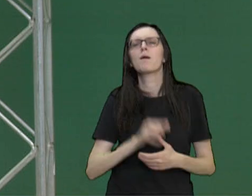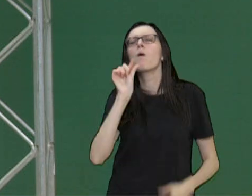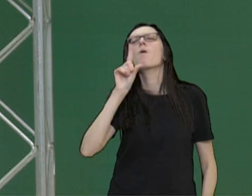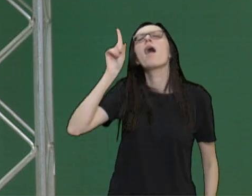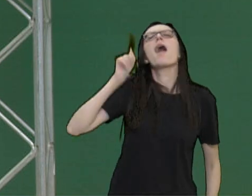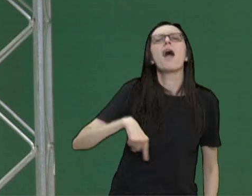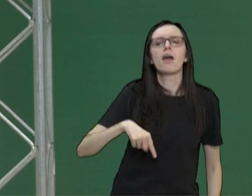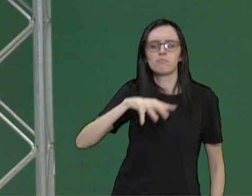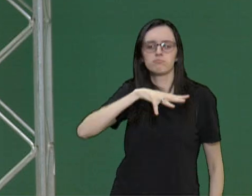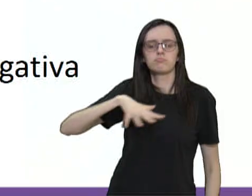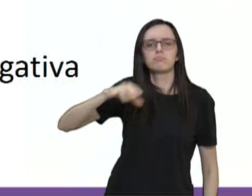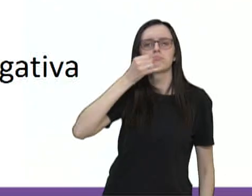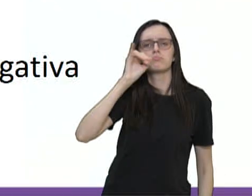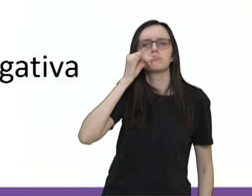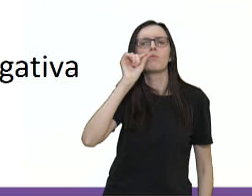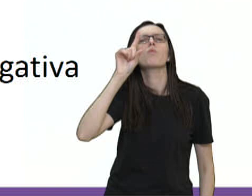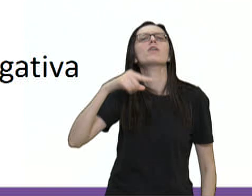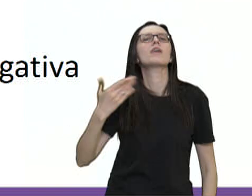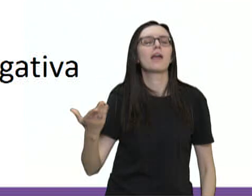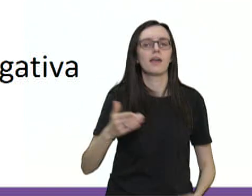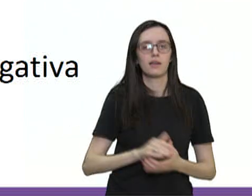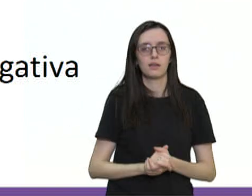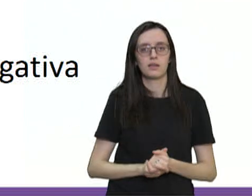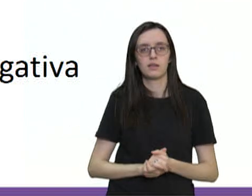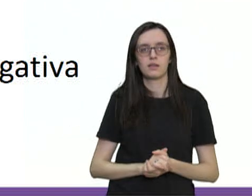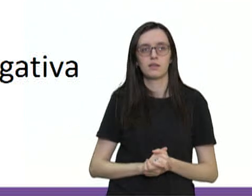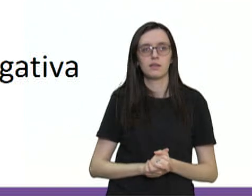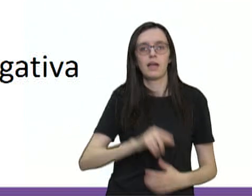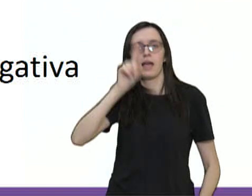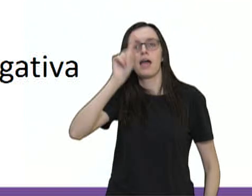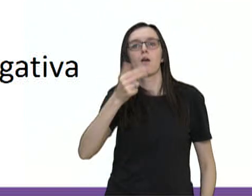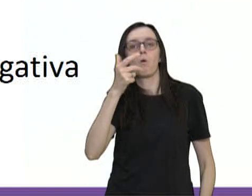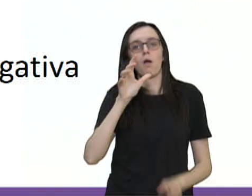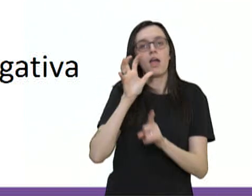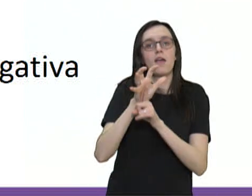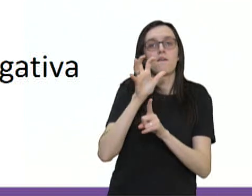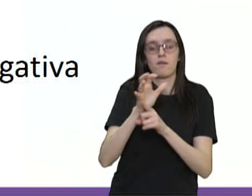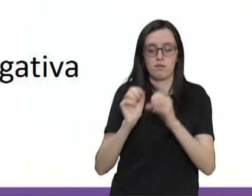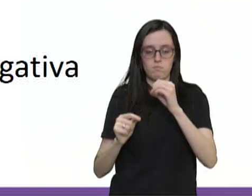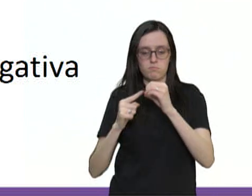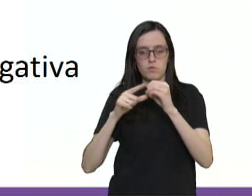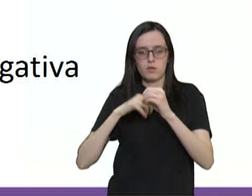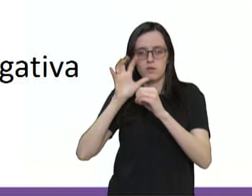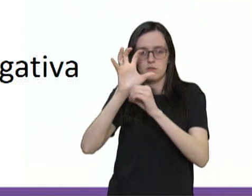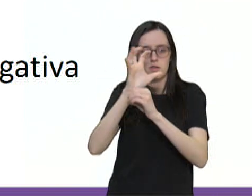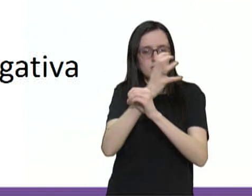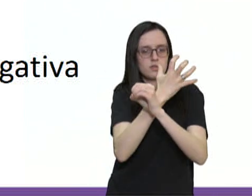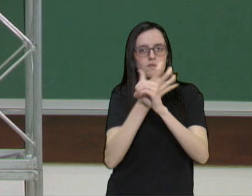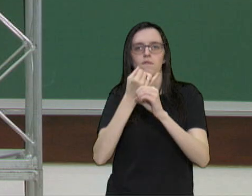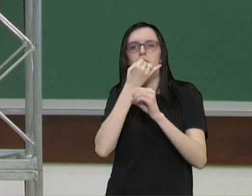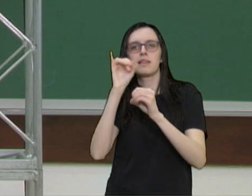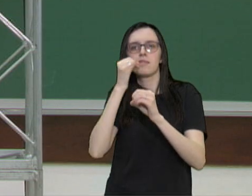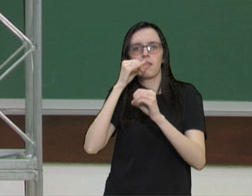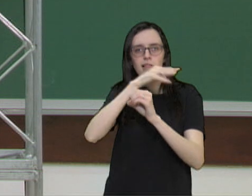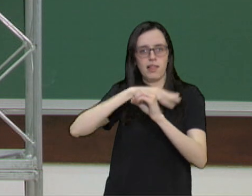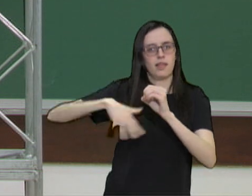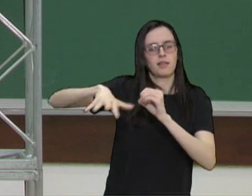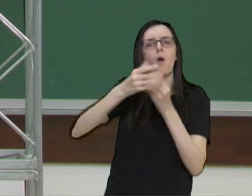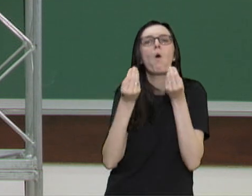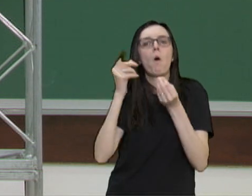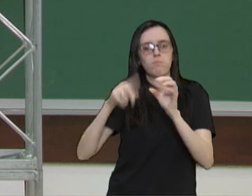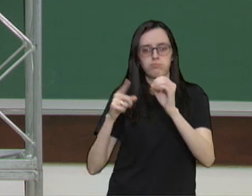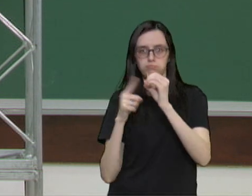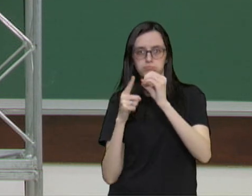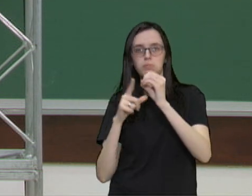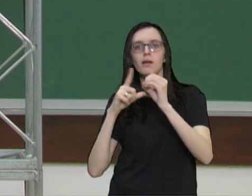elétrico? Então, é uma influência elétrica que uma carga exerce em seus arredores. É como essa carga elétrica